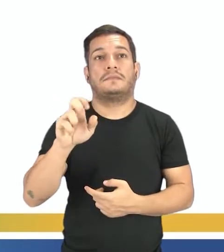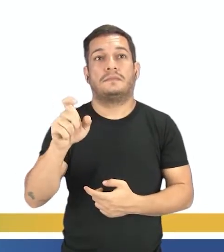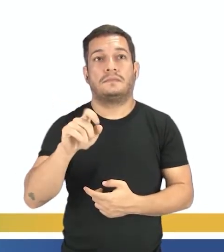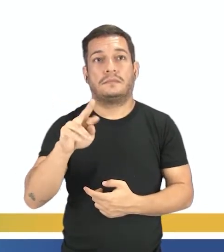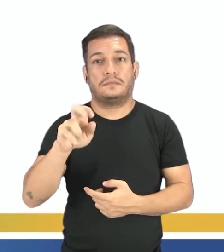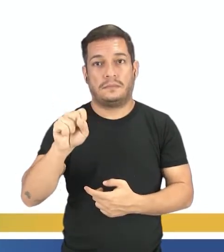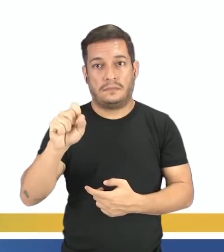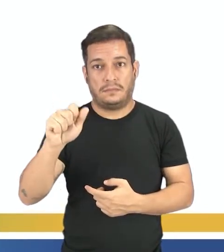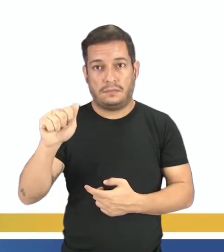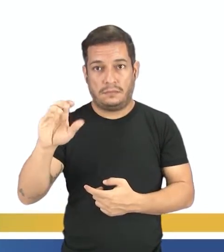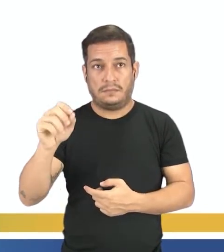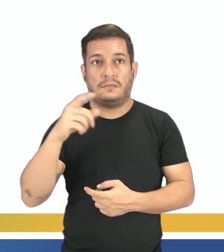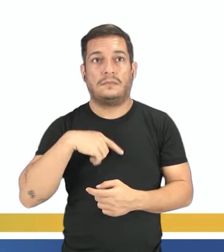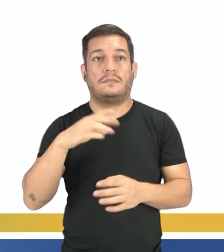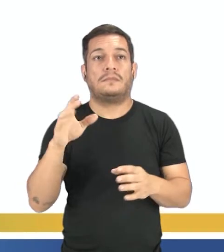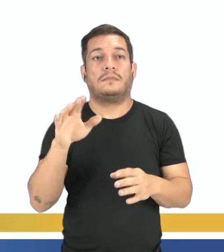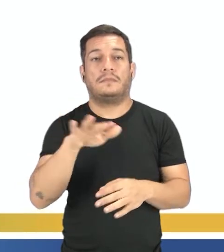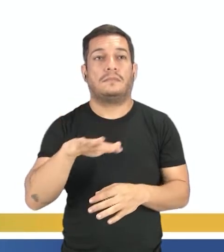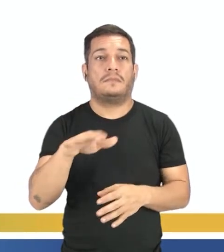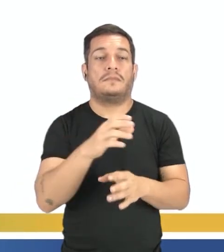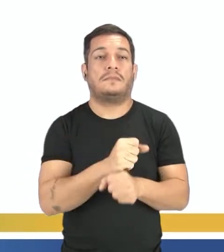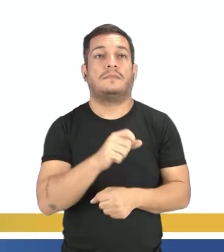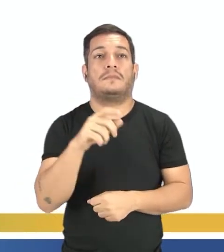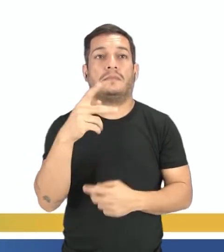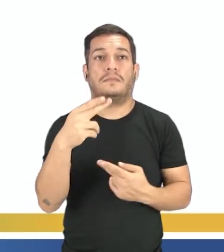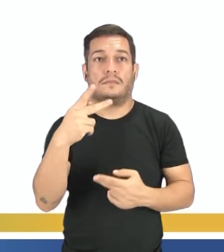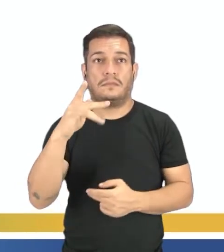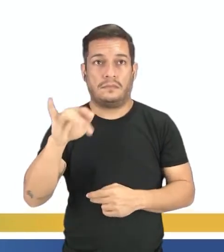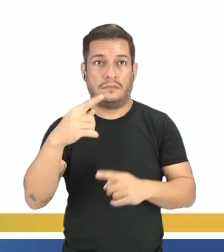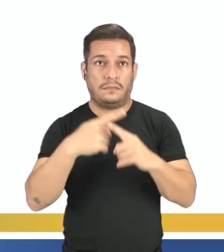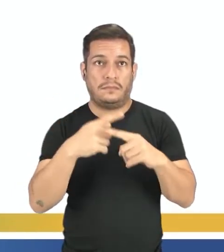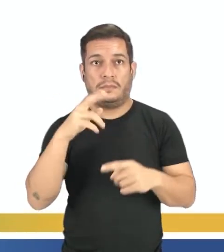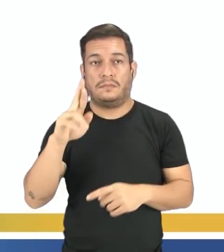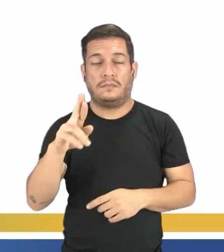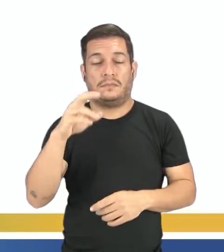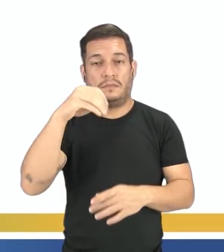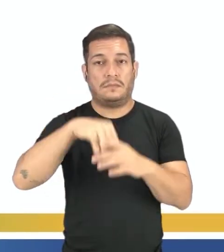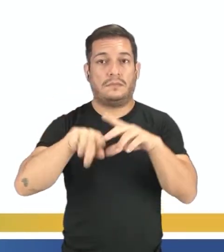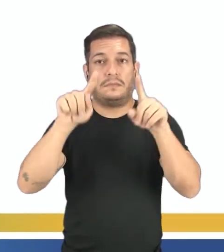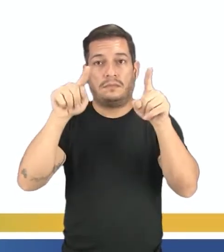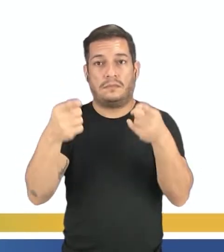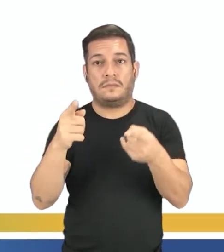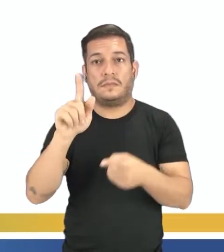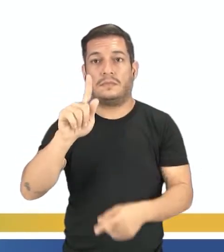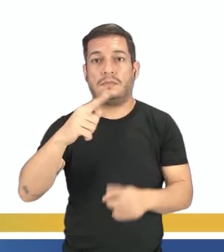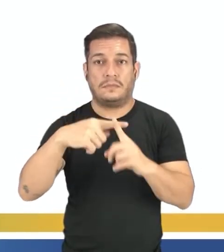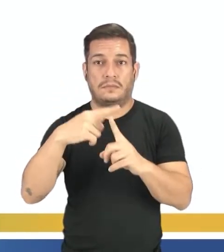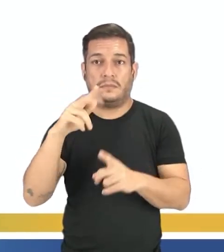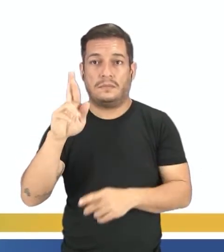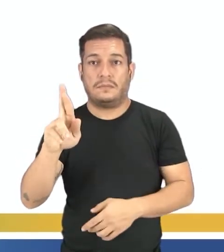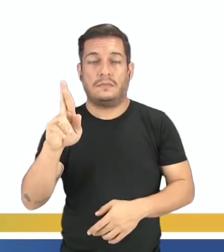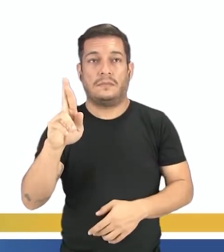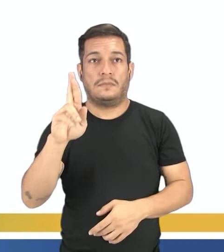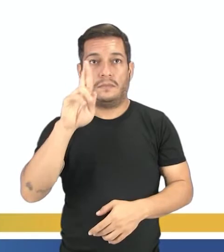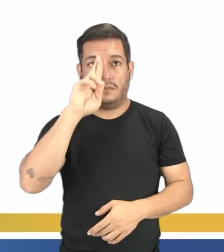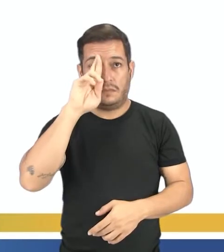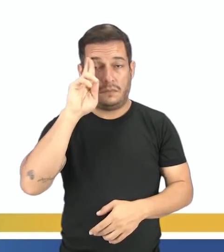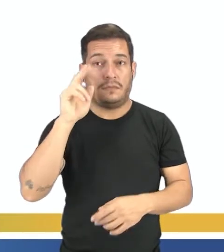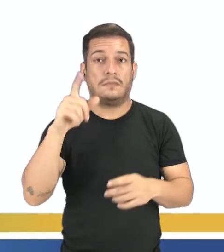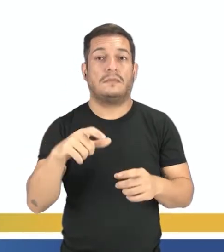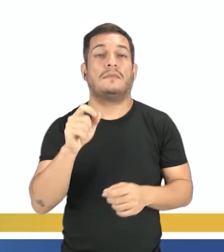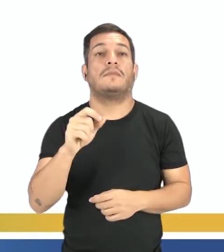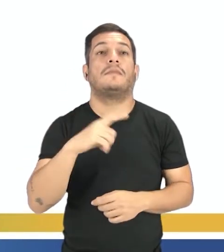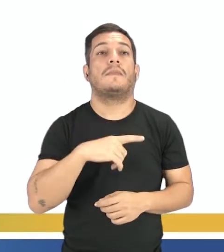área total é igual a π vezes R. Dentro do parênteses nós temos G mais R, onde